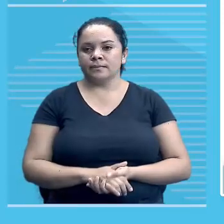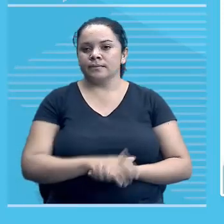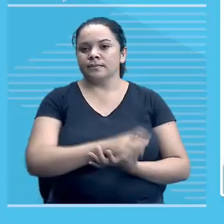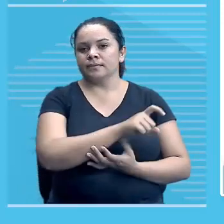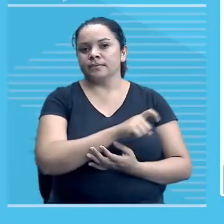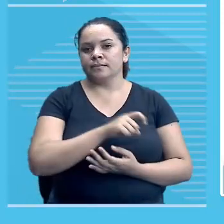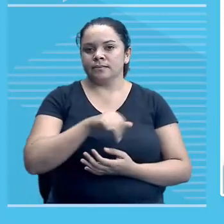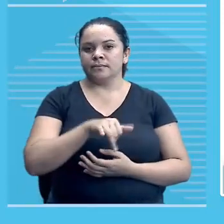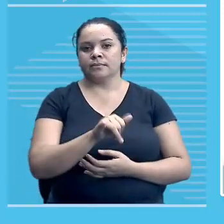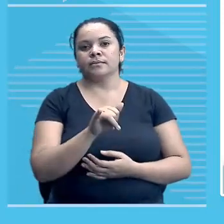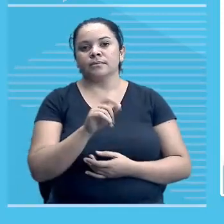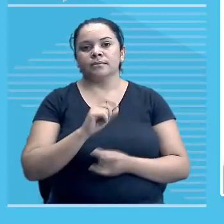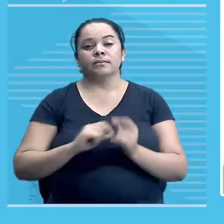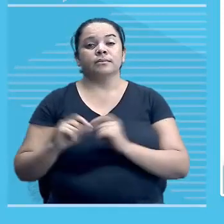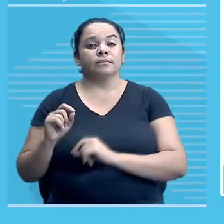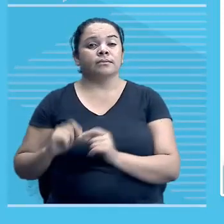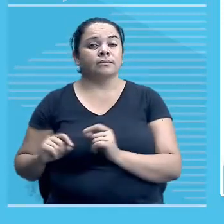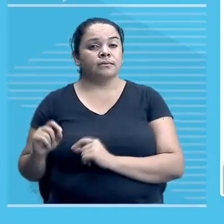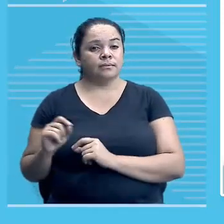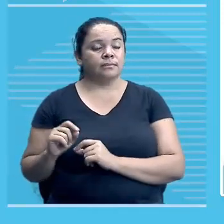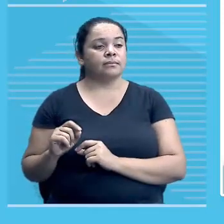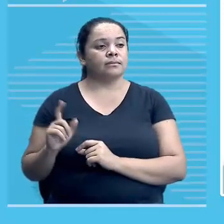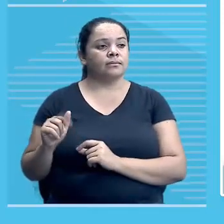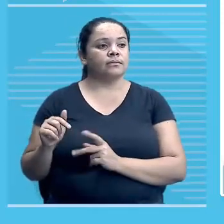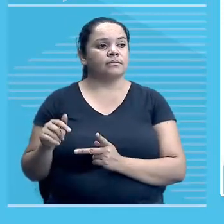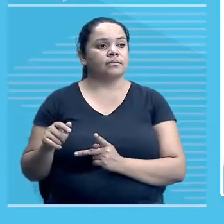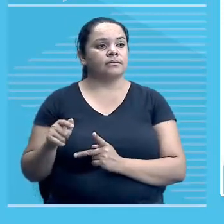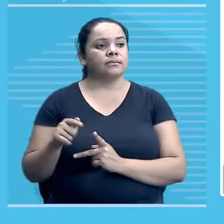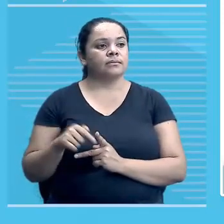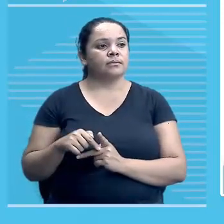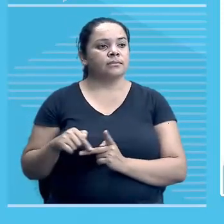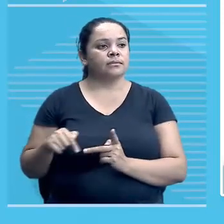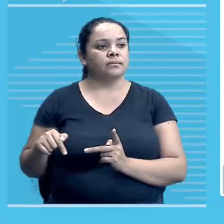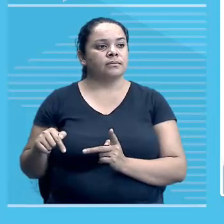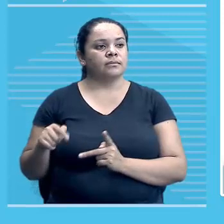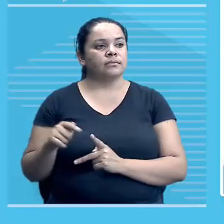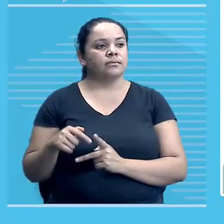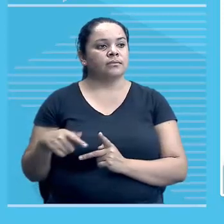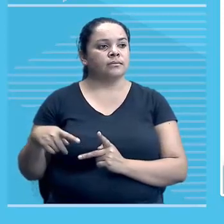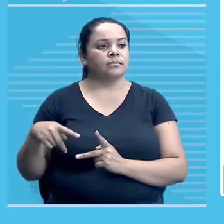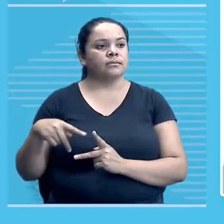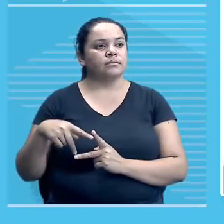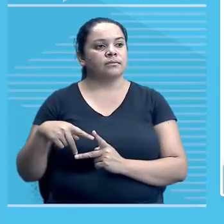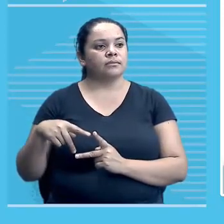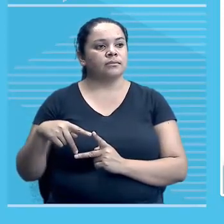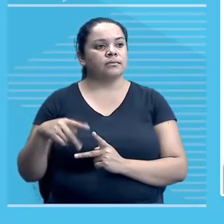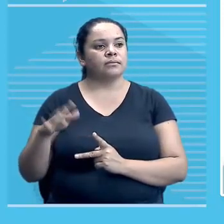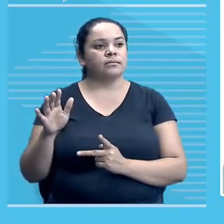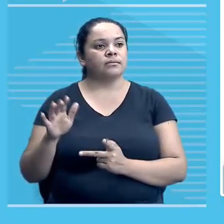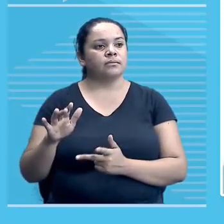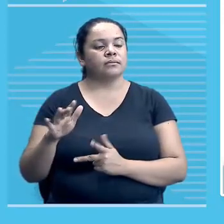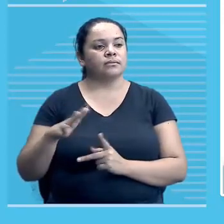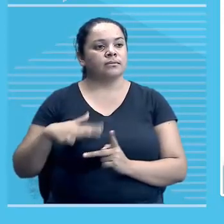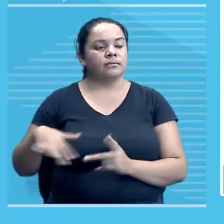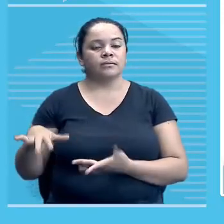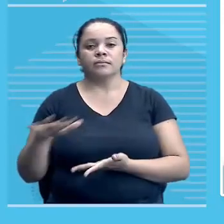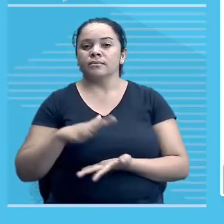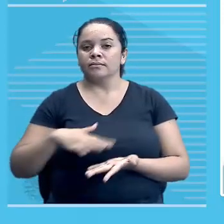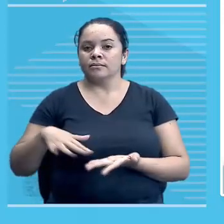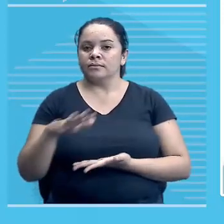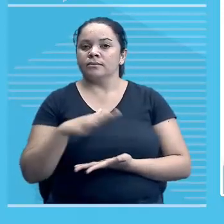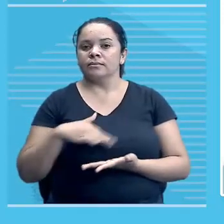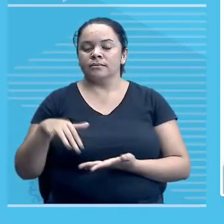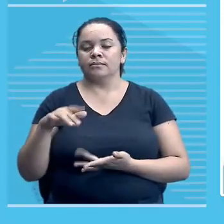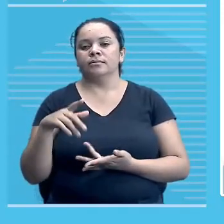50. X e Y, as dimensões aí desse retângulo aí. Agora, ele quer saber a área. Ele quer que a área seja